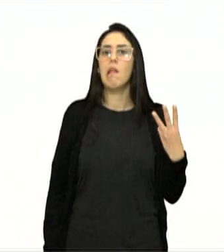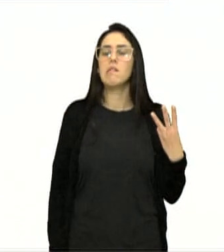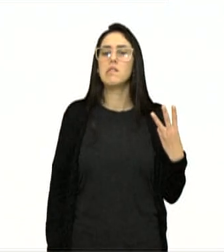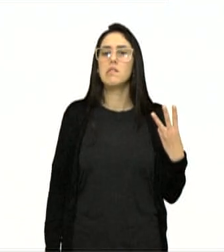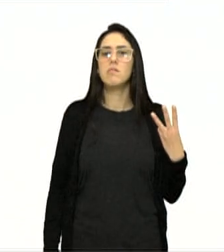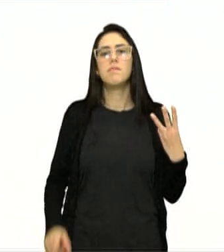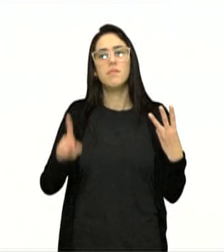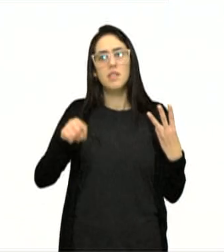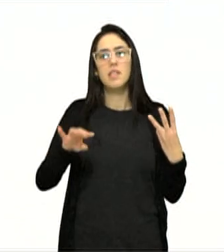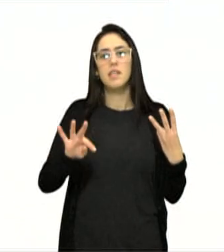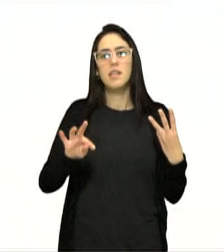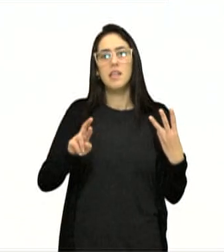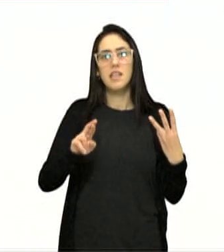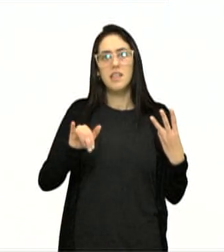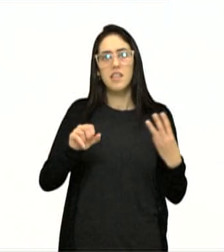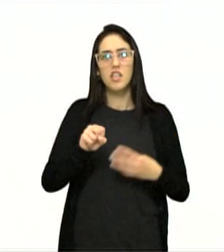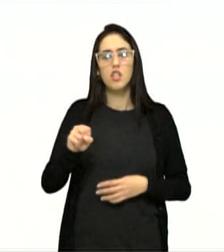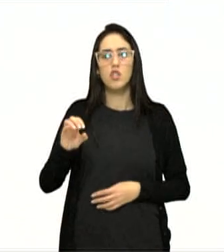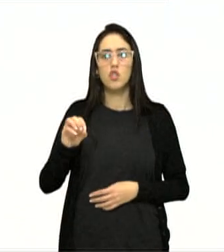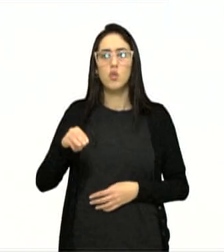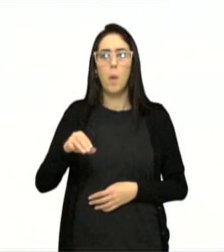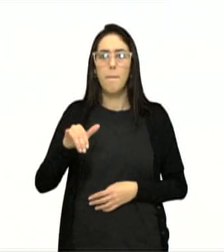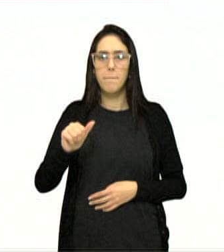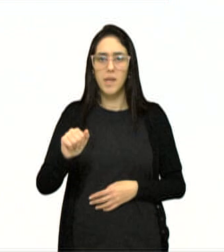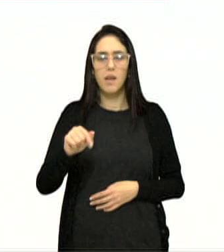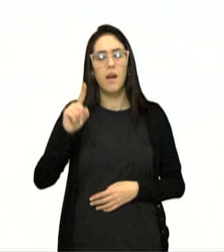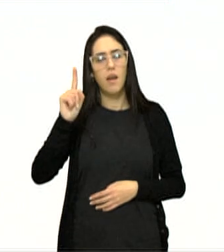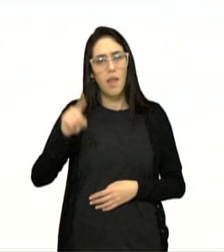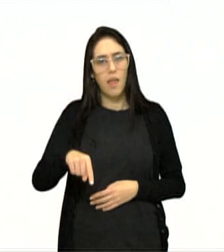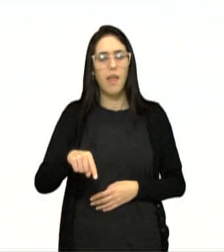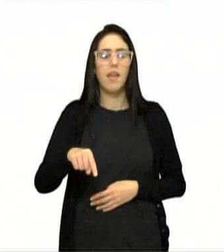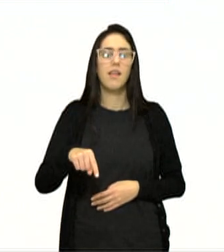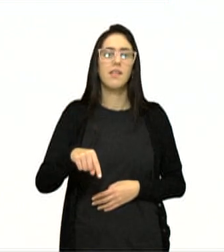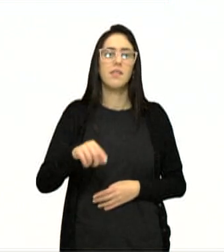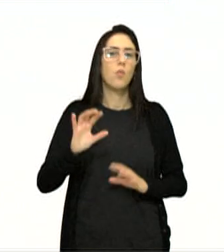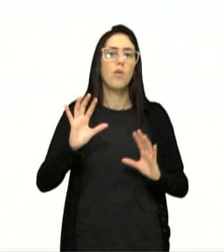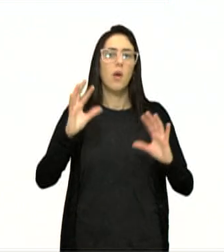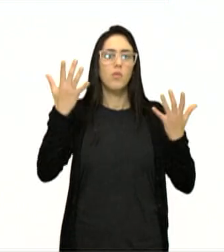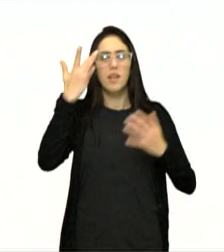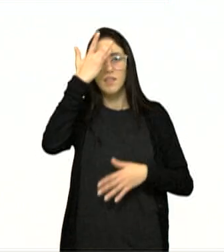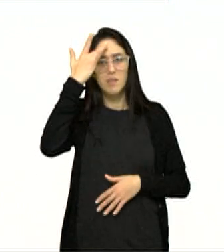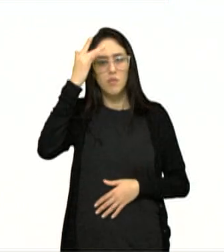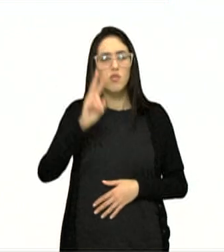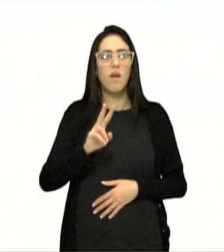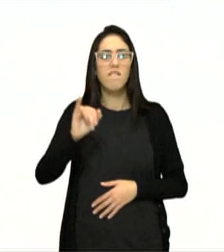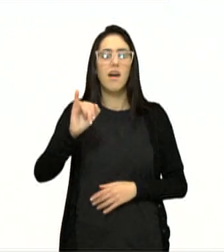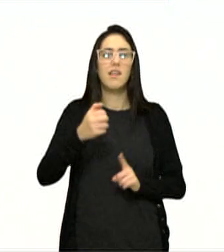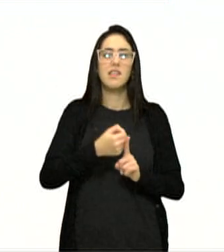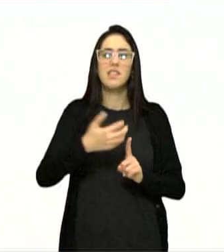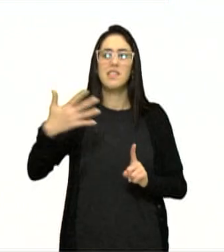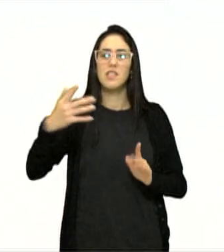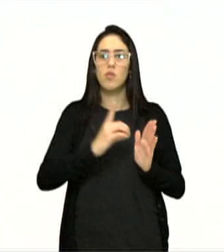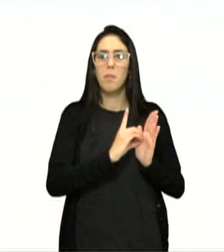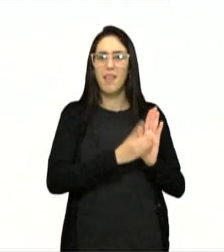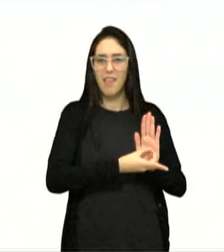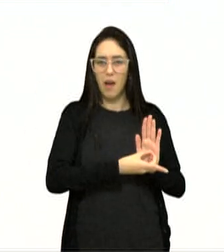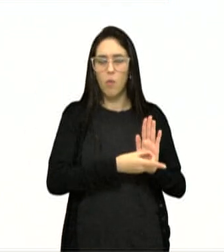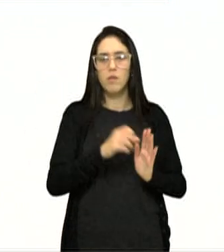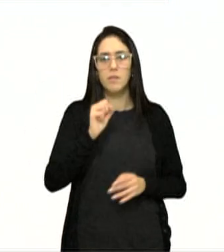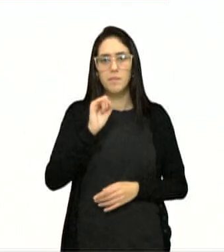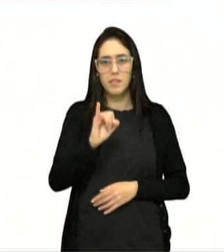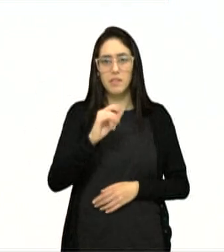de trissomia, e aqui está caracterizado a chamada síndrome de Down. Uma pessoa com síndrome de Down, no estágio assim de